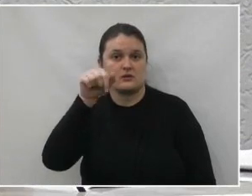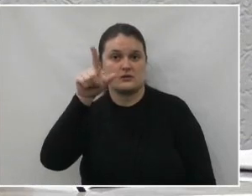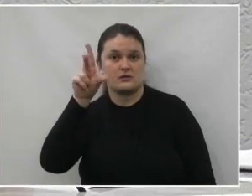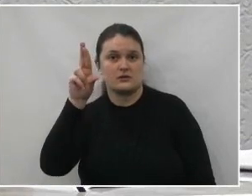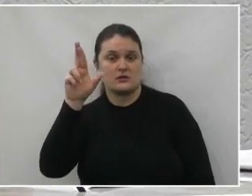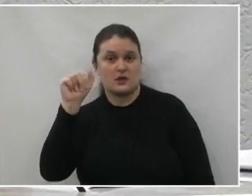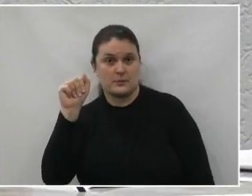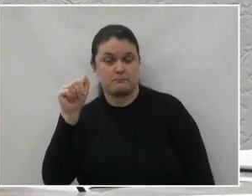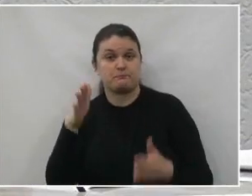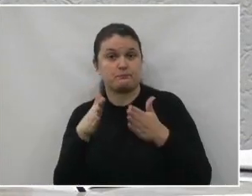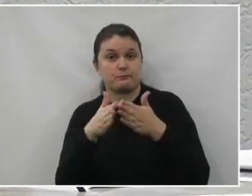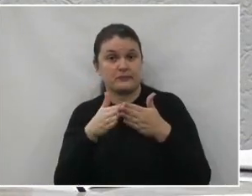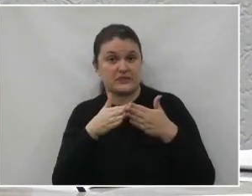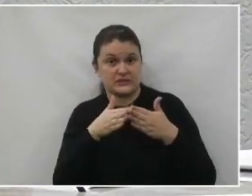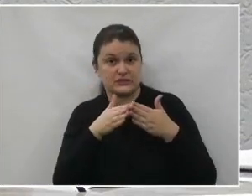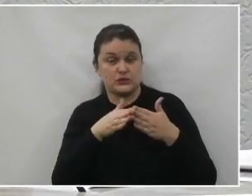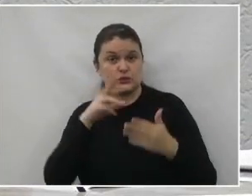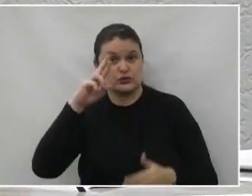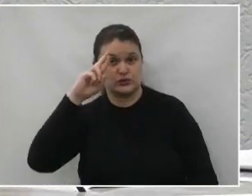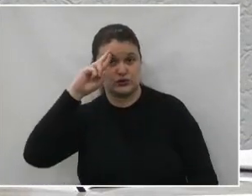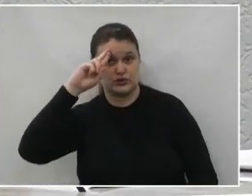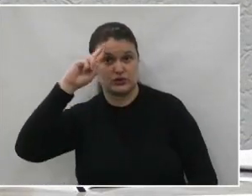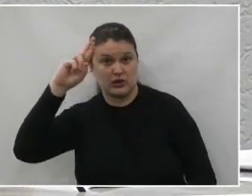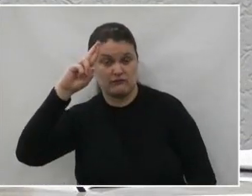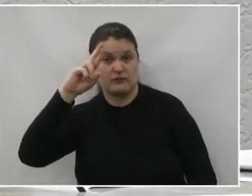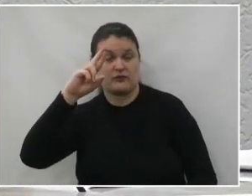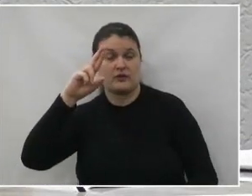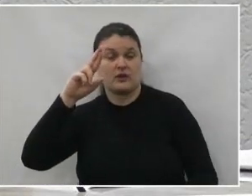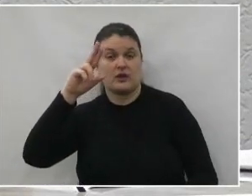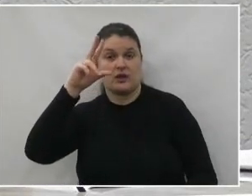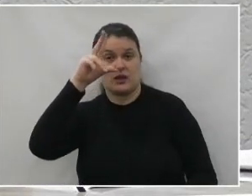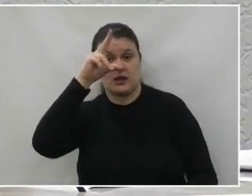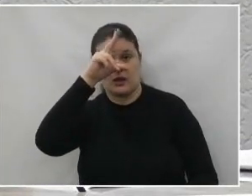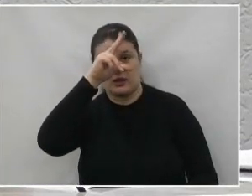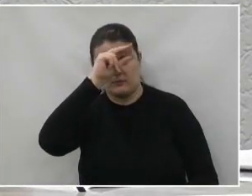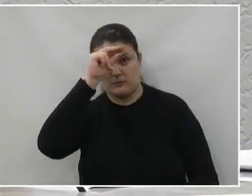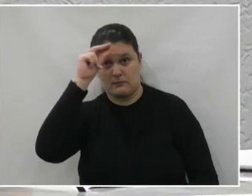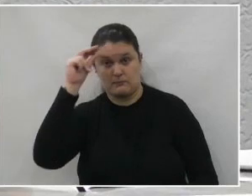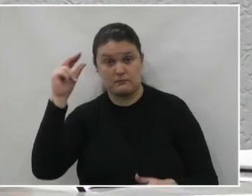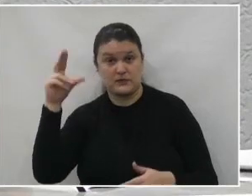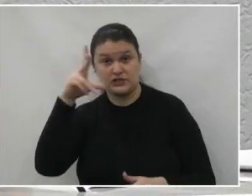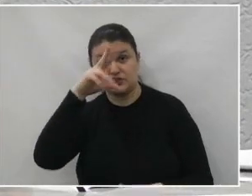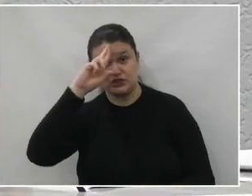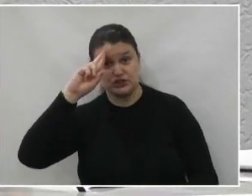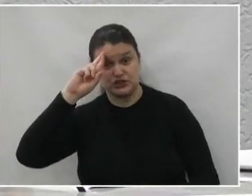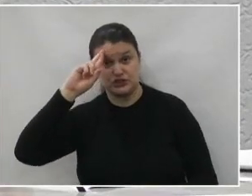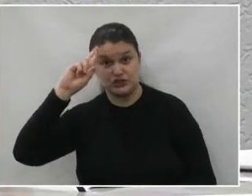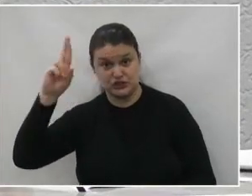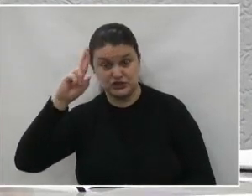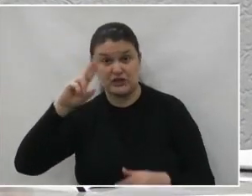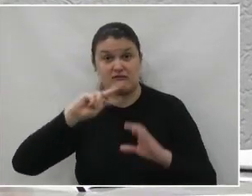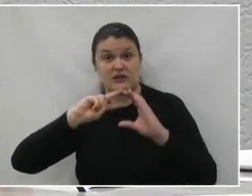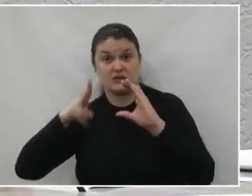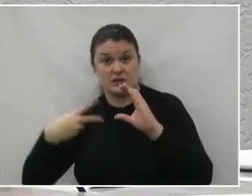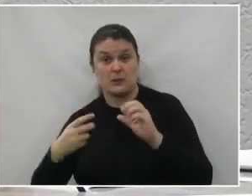chefe do Poder Executivo possa fazer as alterações necessárias e pertinentes no projeto de lei ordinária de